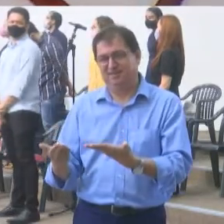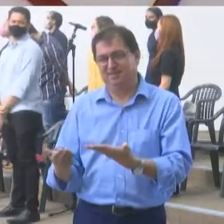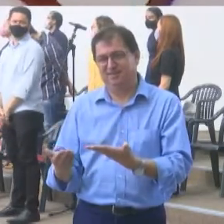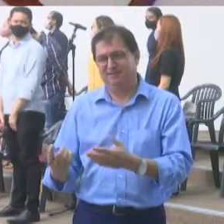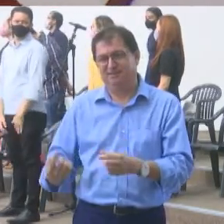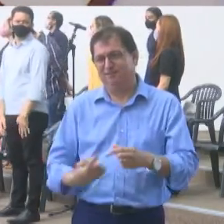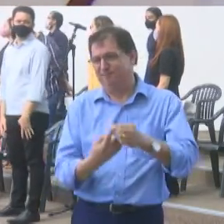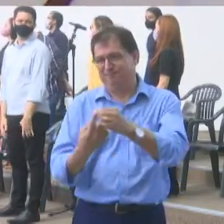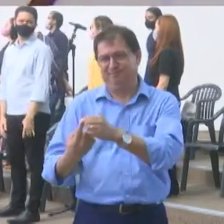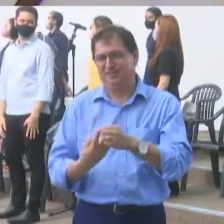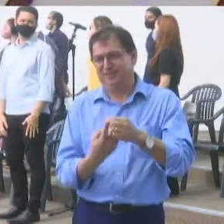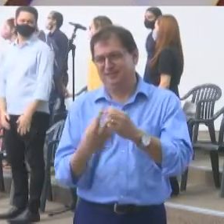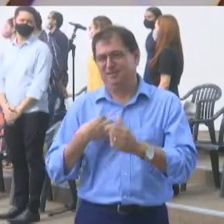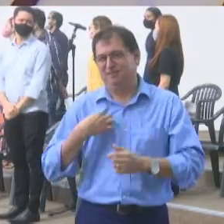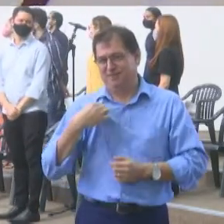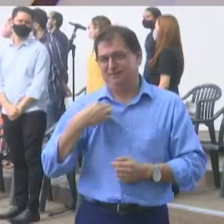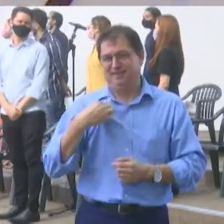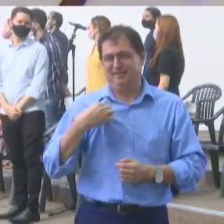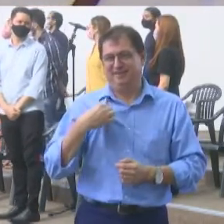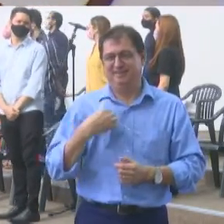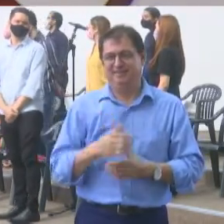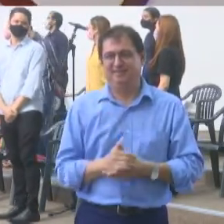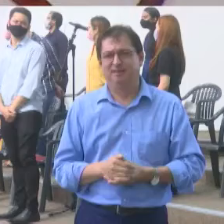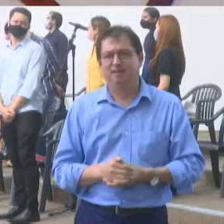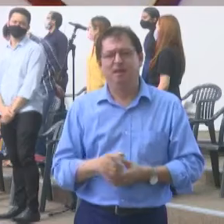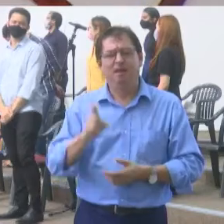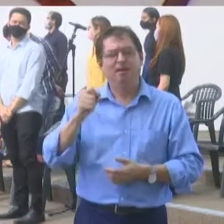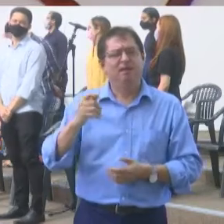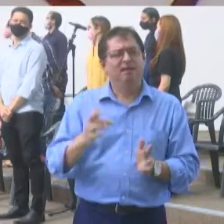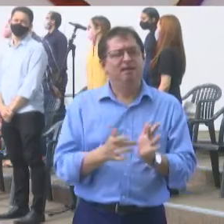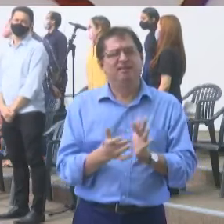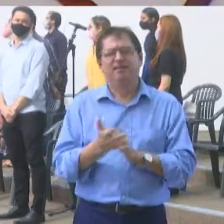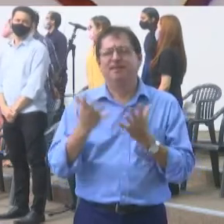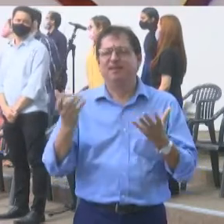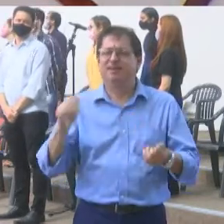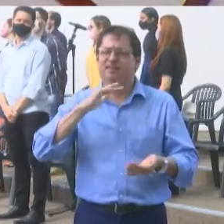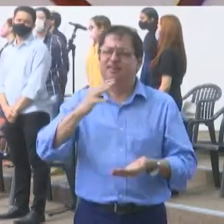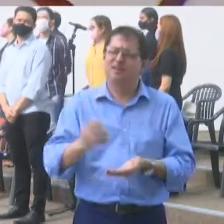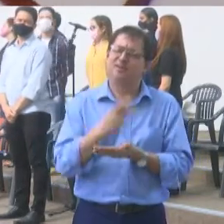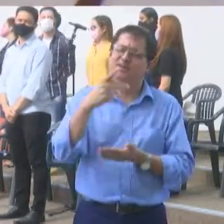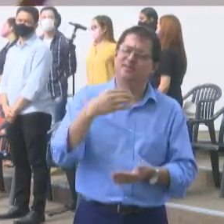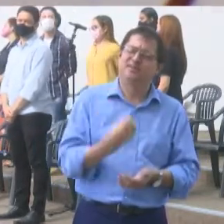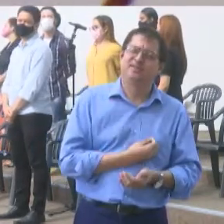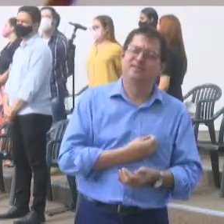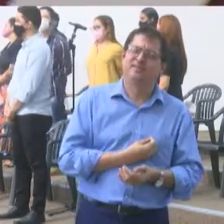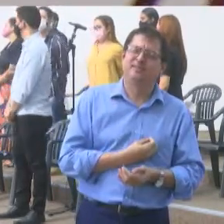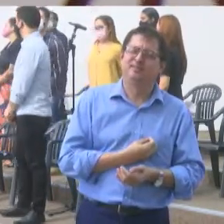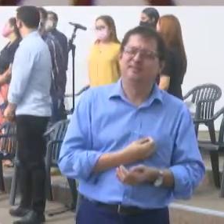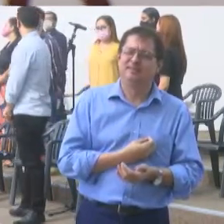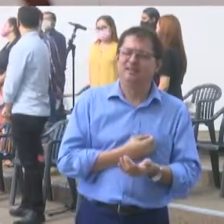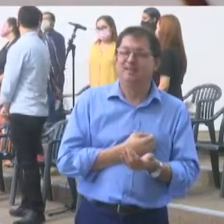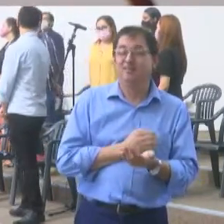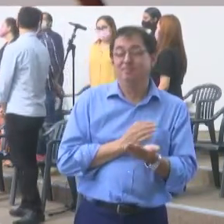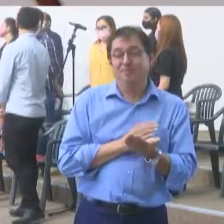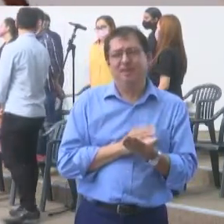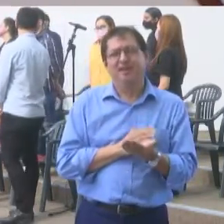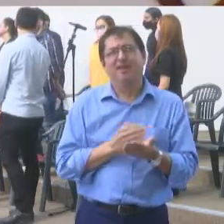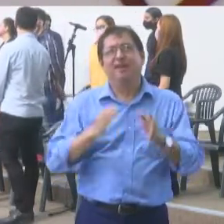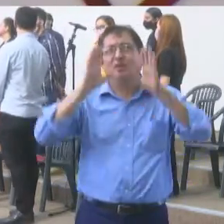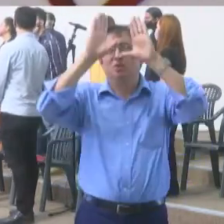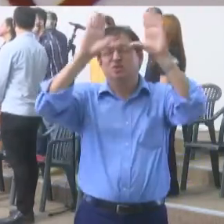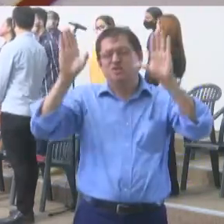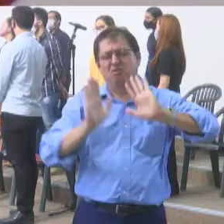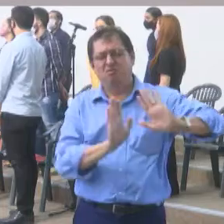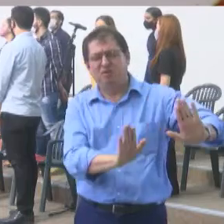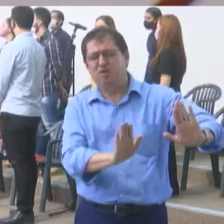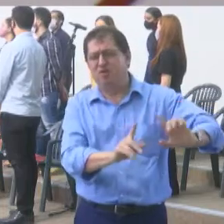dou livremente. Será que Jesus quer te salvar? Ele largou o céu por você, colocou uma coroa de